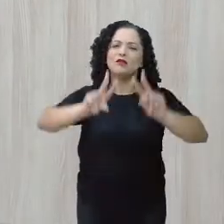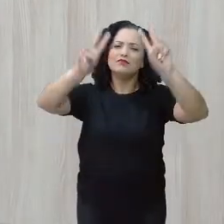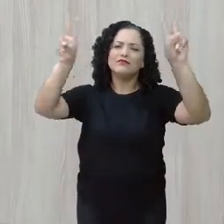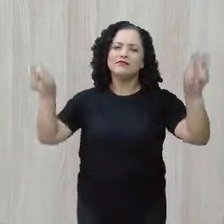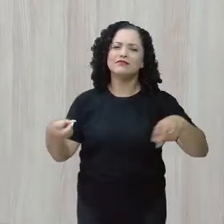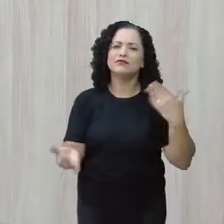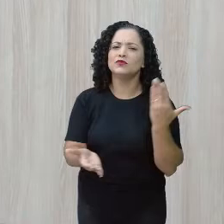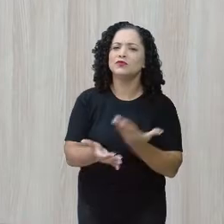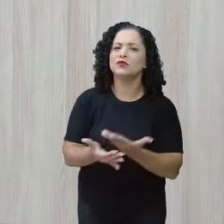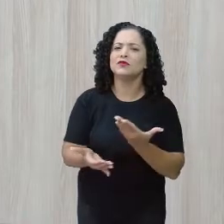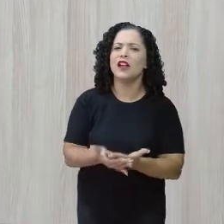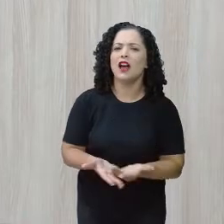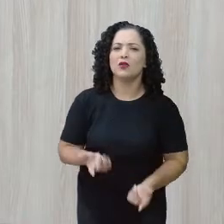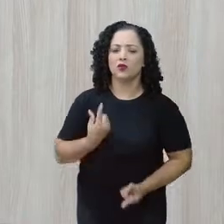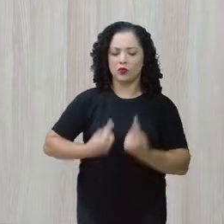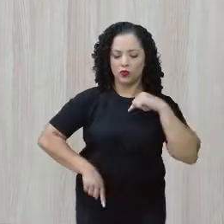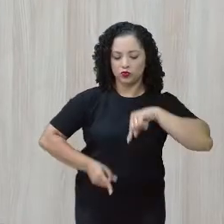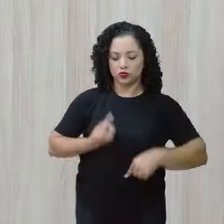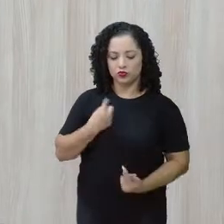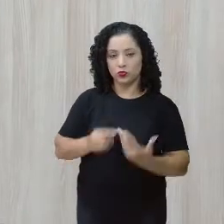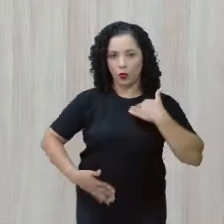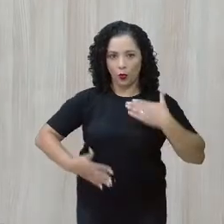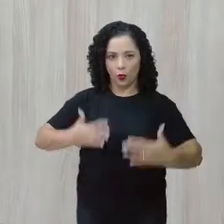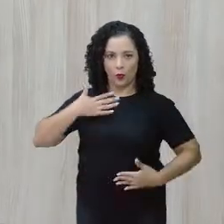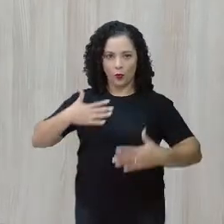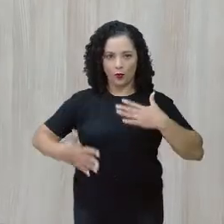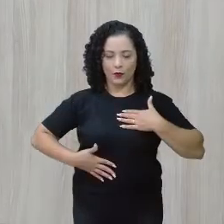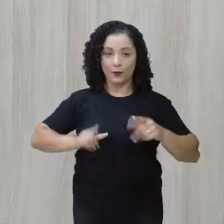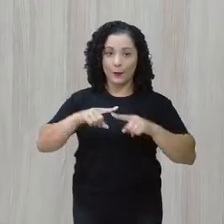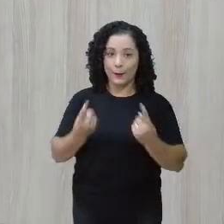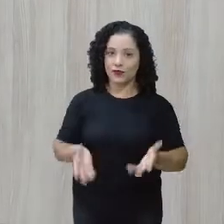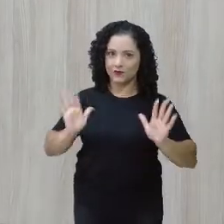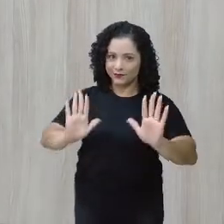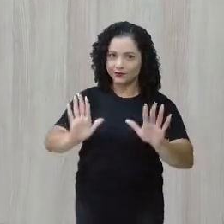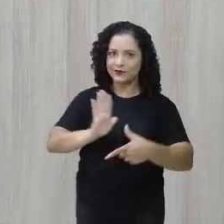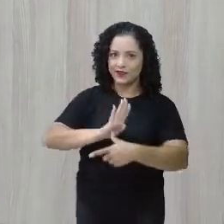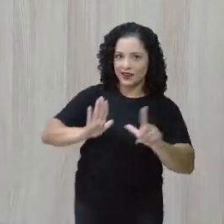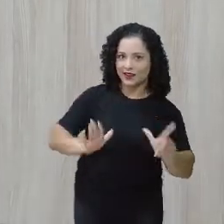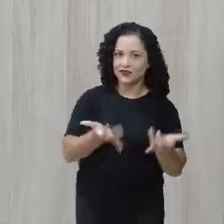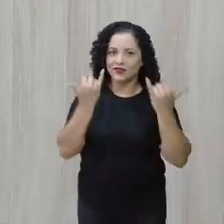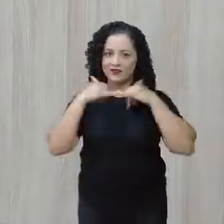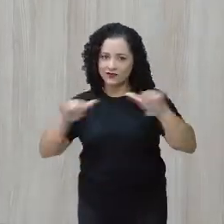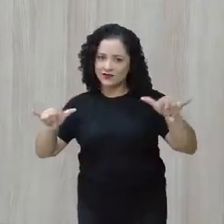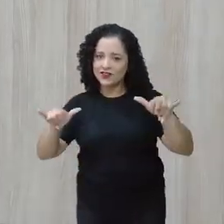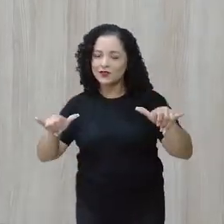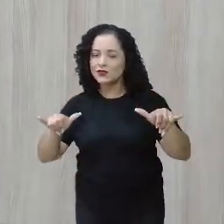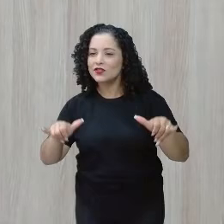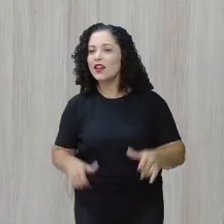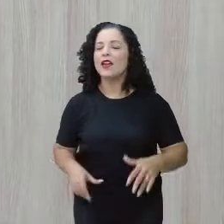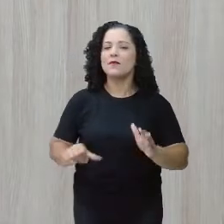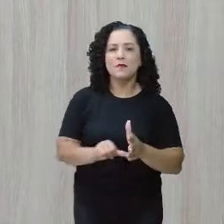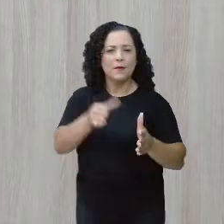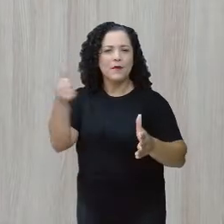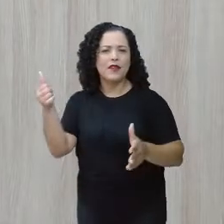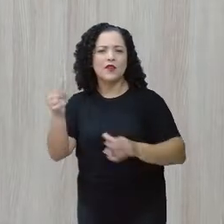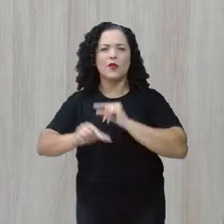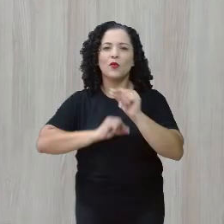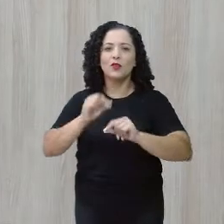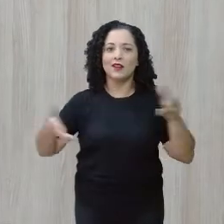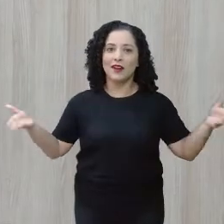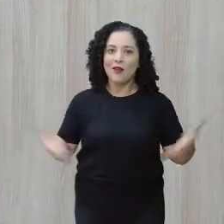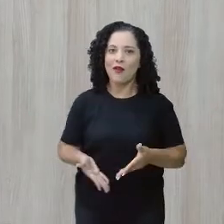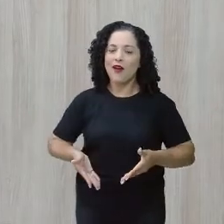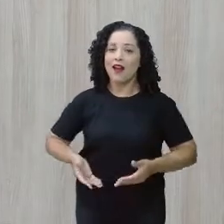do sistema cardiovascular. Mas antes temos alguns avisos, né? Primeira é que nós estamos nesse momento ao